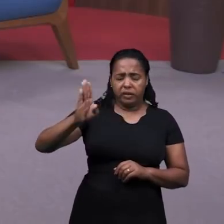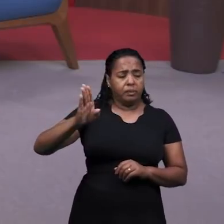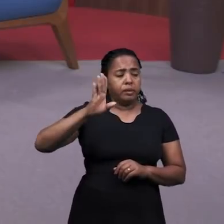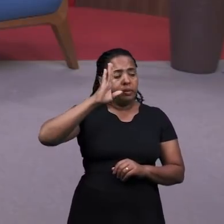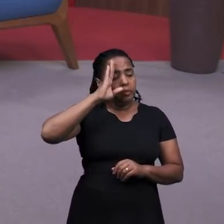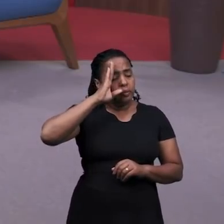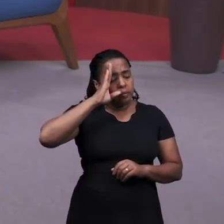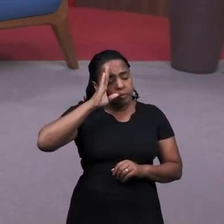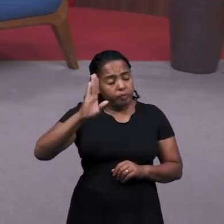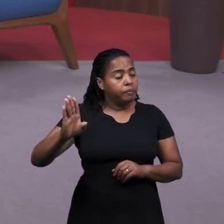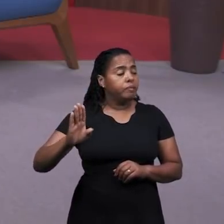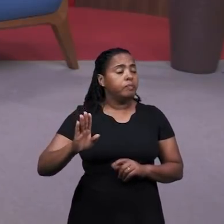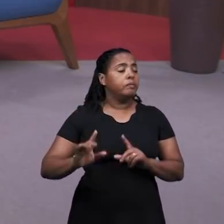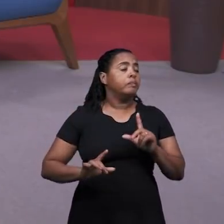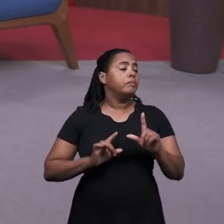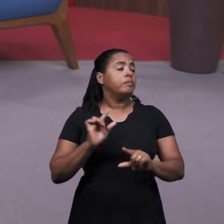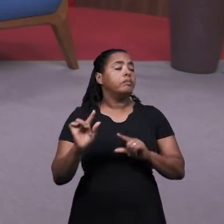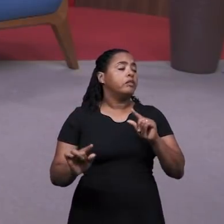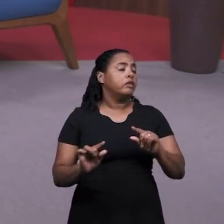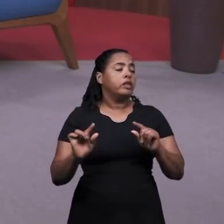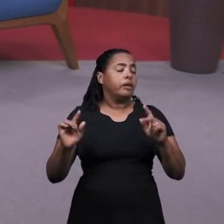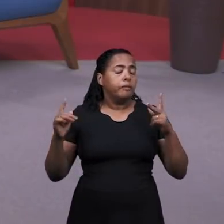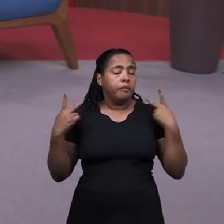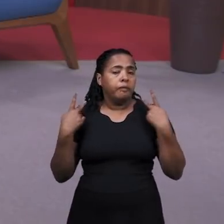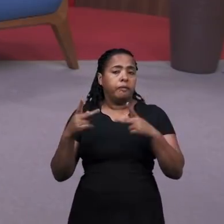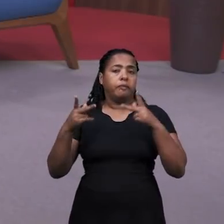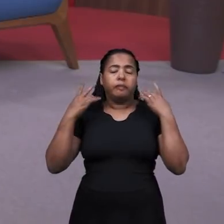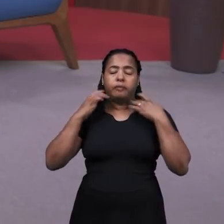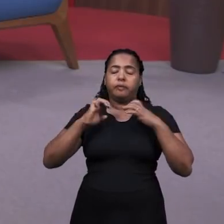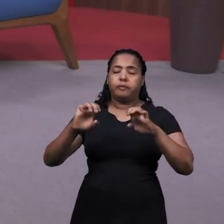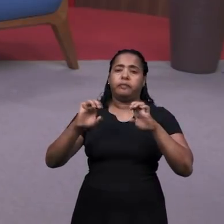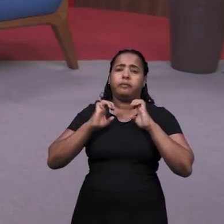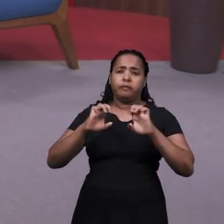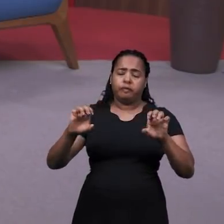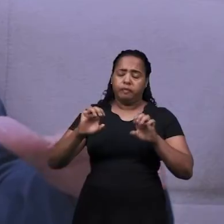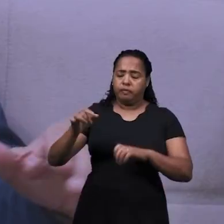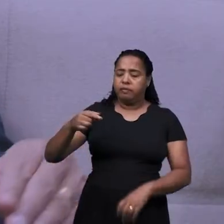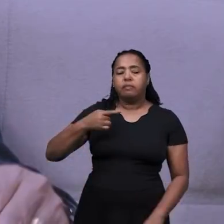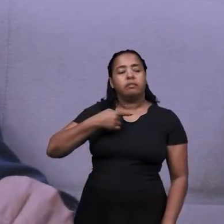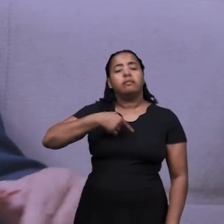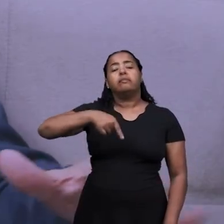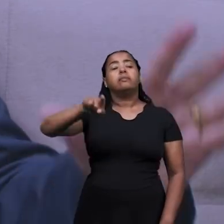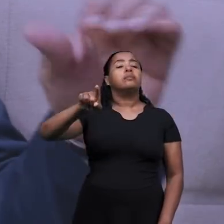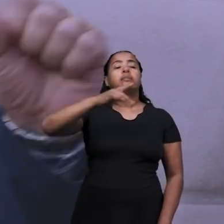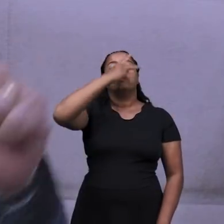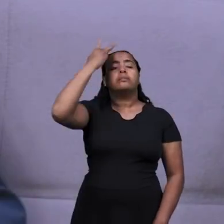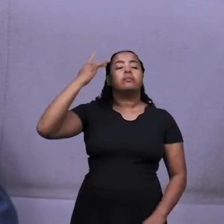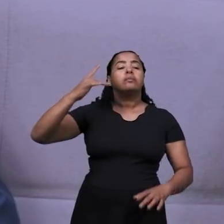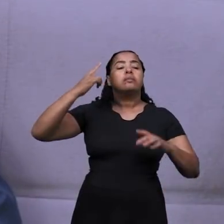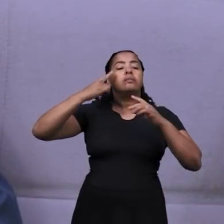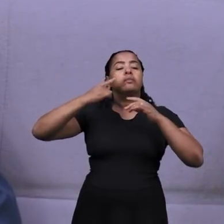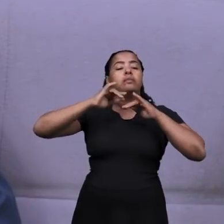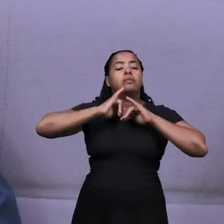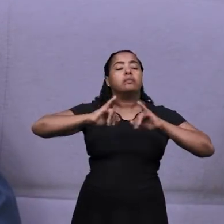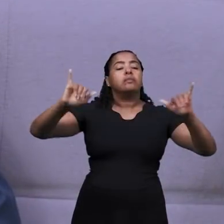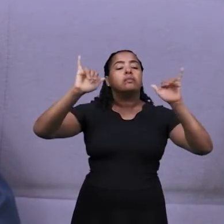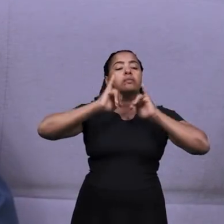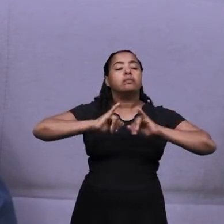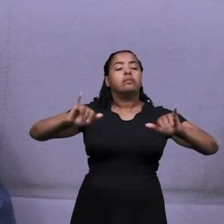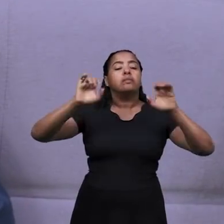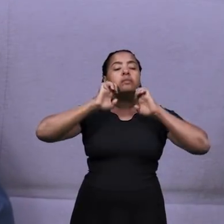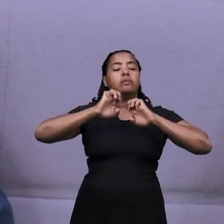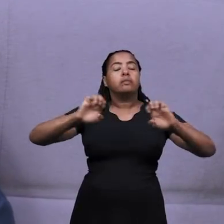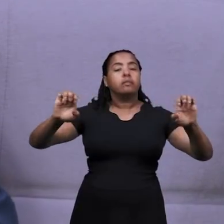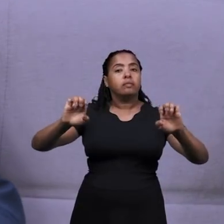é exatamente pregar o Evangelho. Ide anunciar o Evangelho a toda